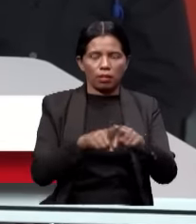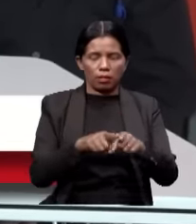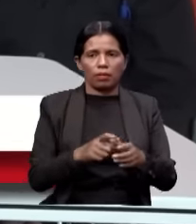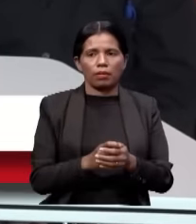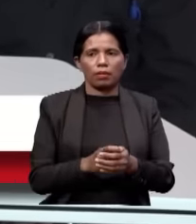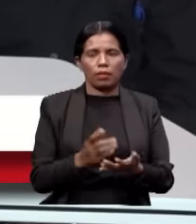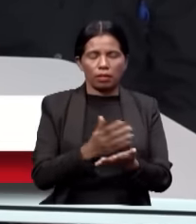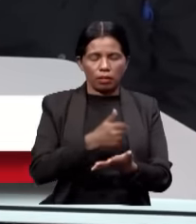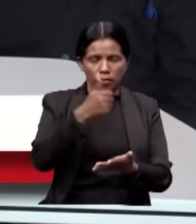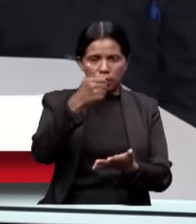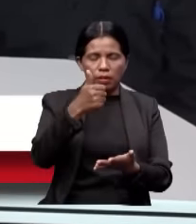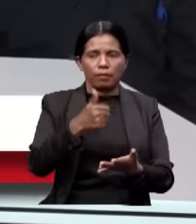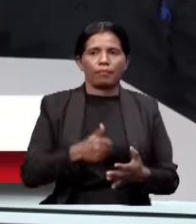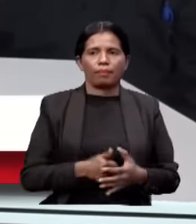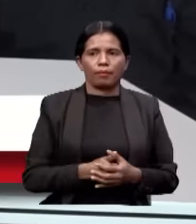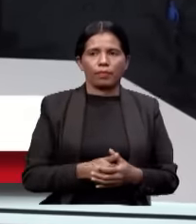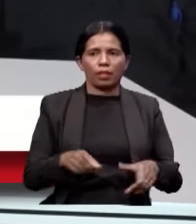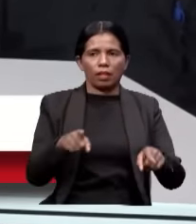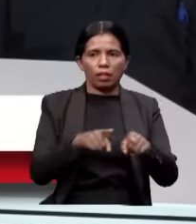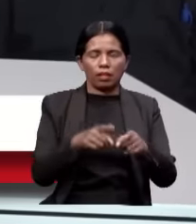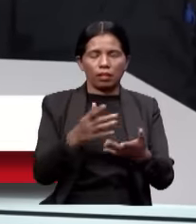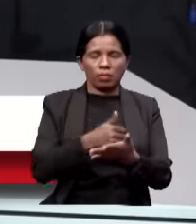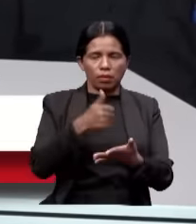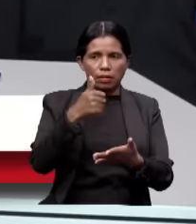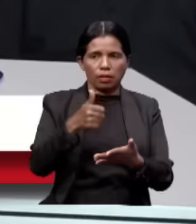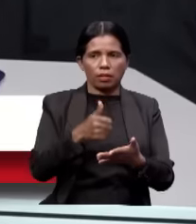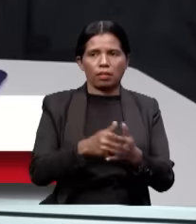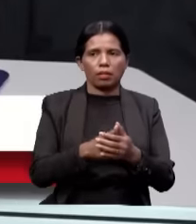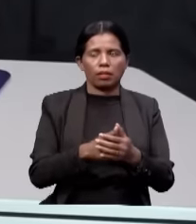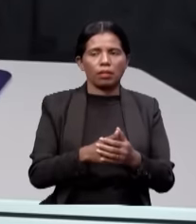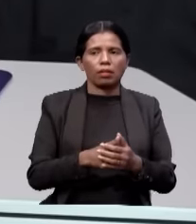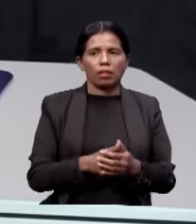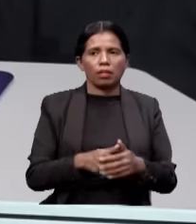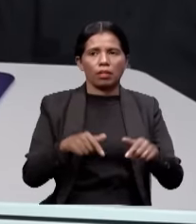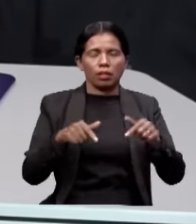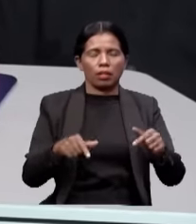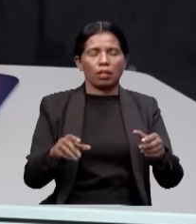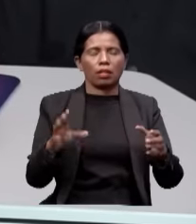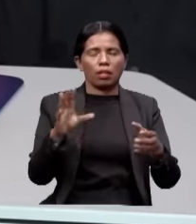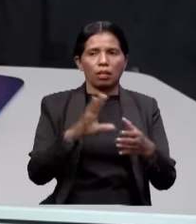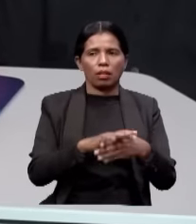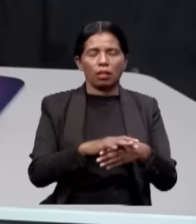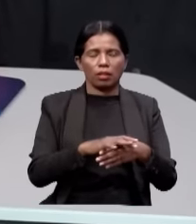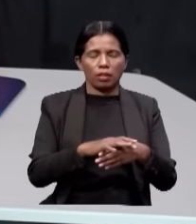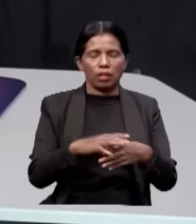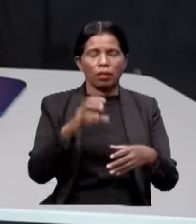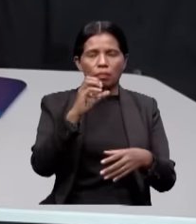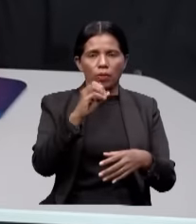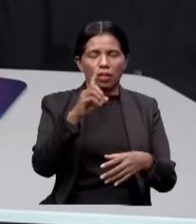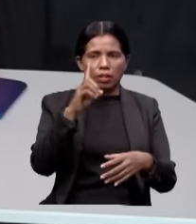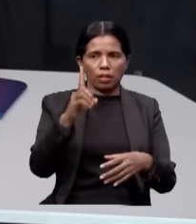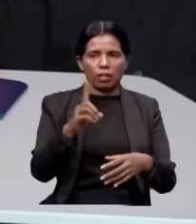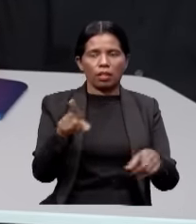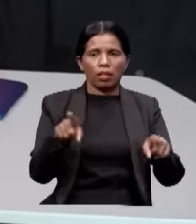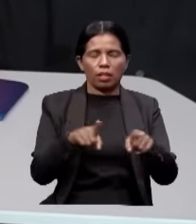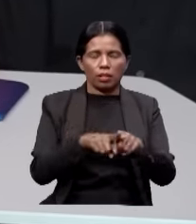nebe manang, saia nessa manang nain, e manang prêmio, e a bola ida, anca ida, mas a